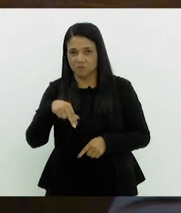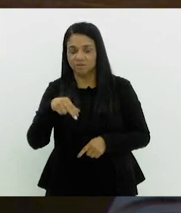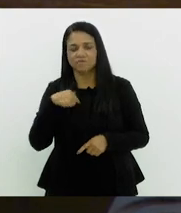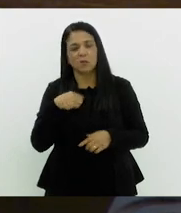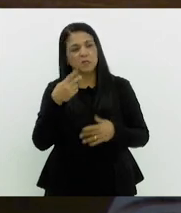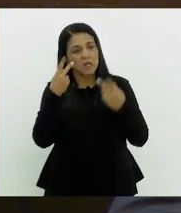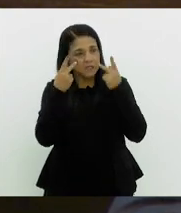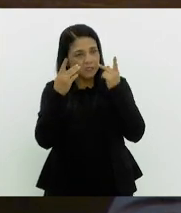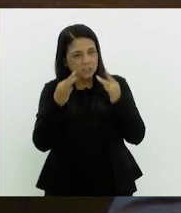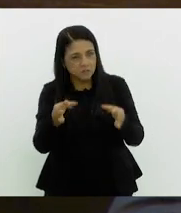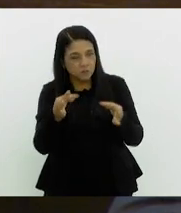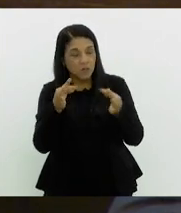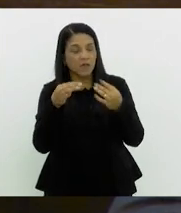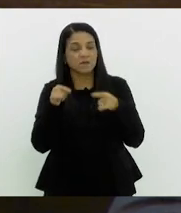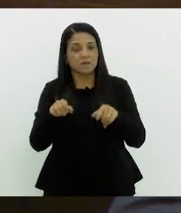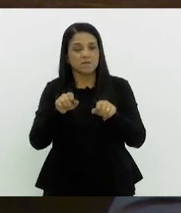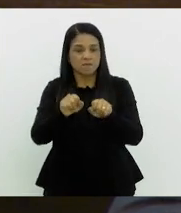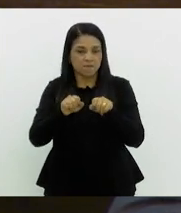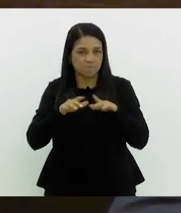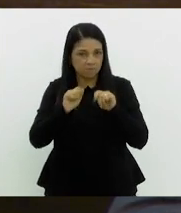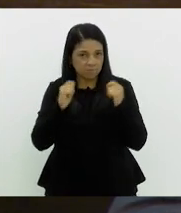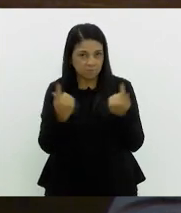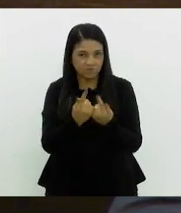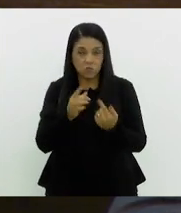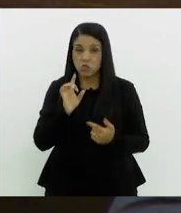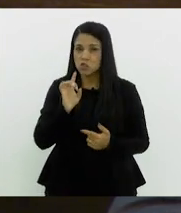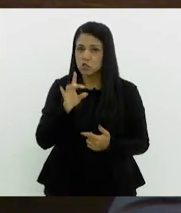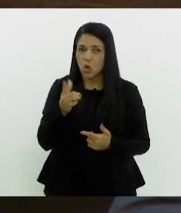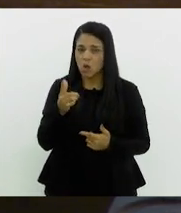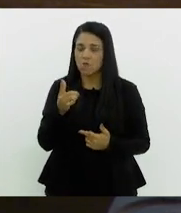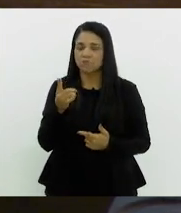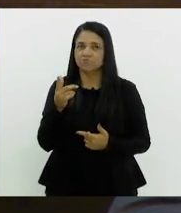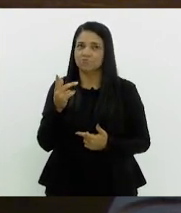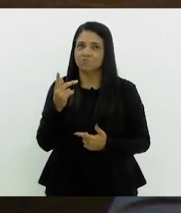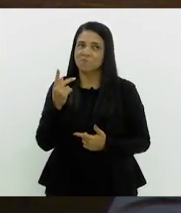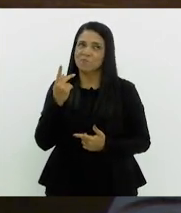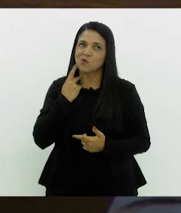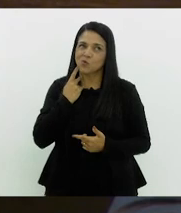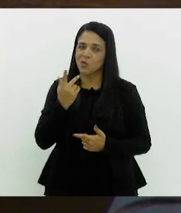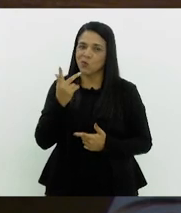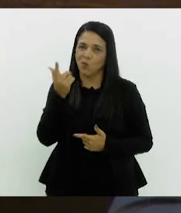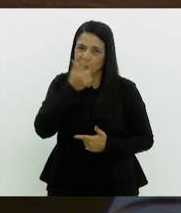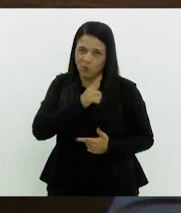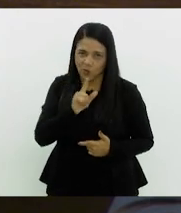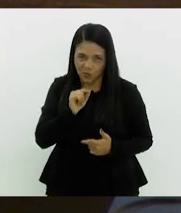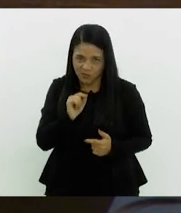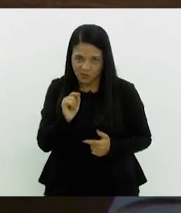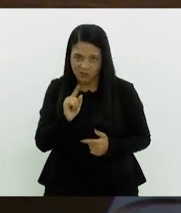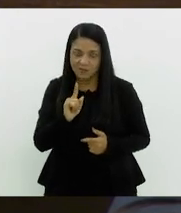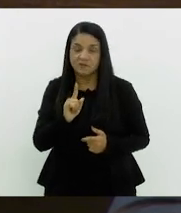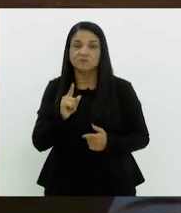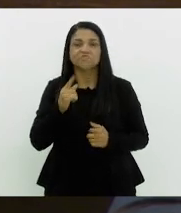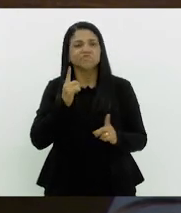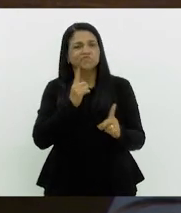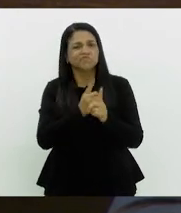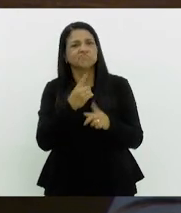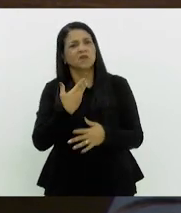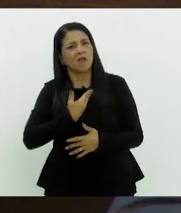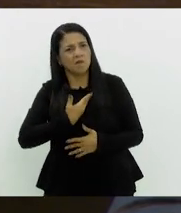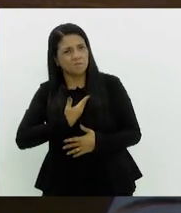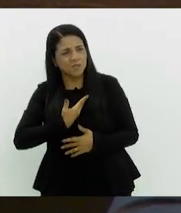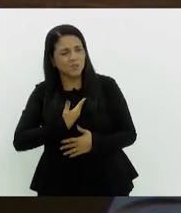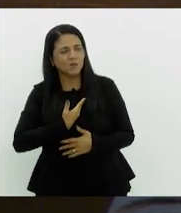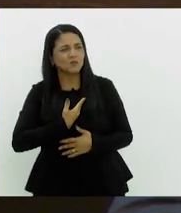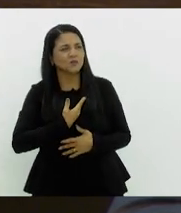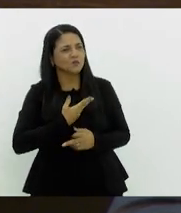a Assembleia Legislativa não ganhou apenas um procurador. Toda vez que eu me encontro com grandes amigos